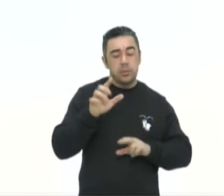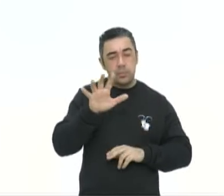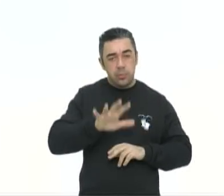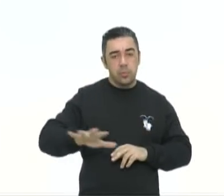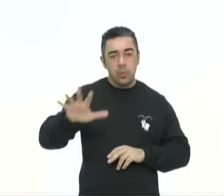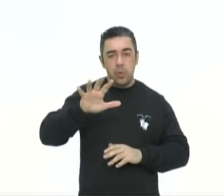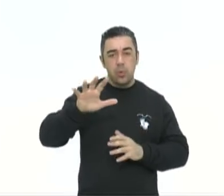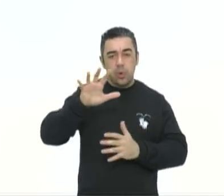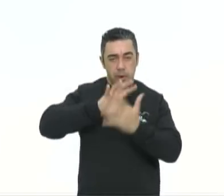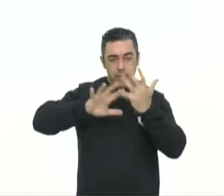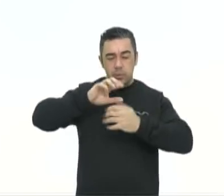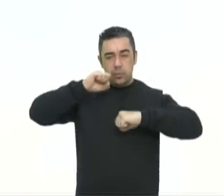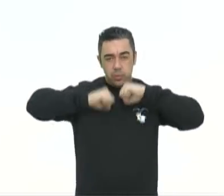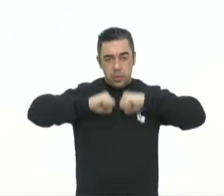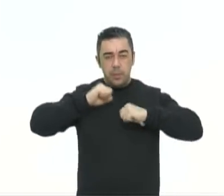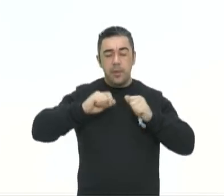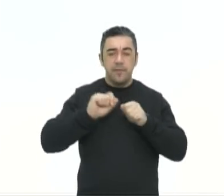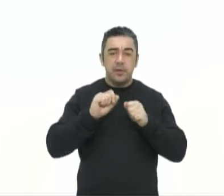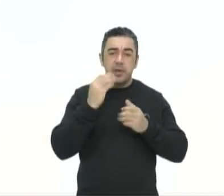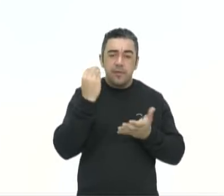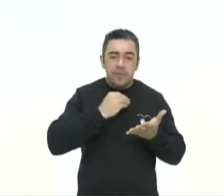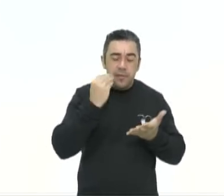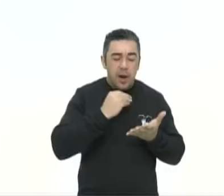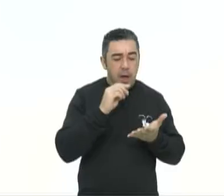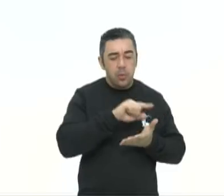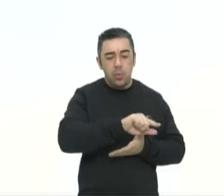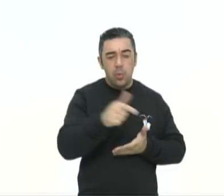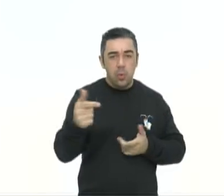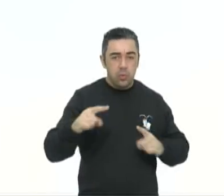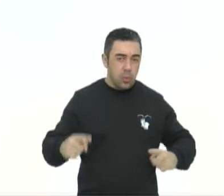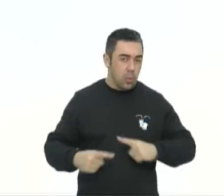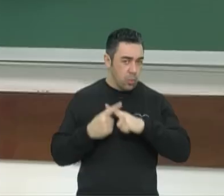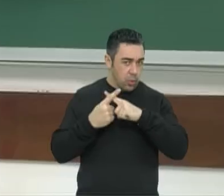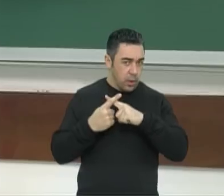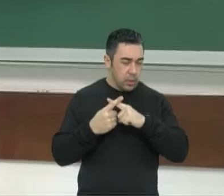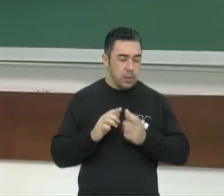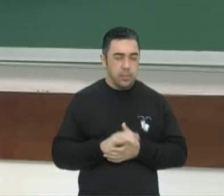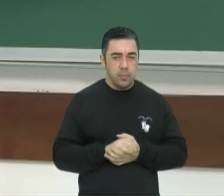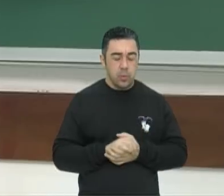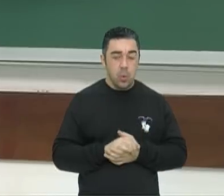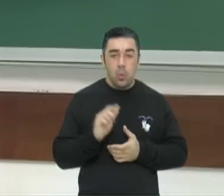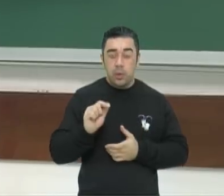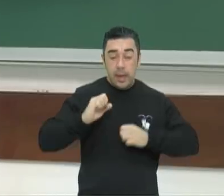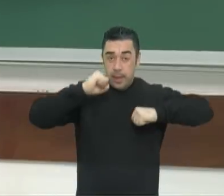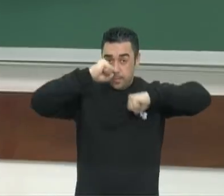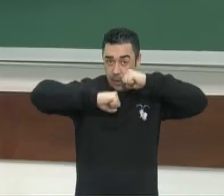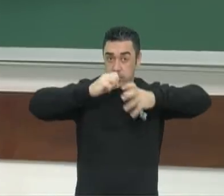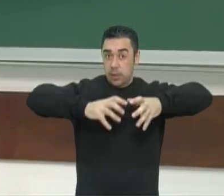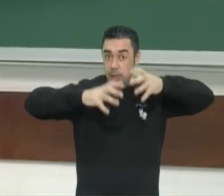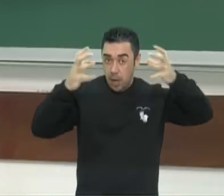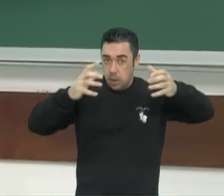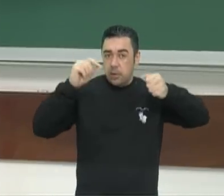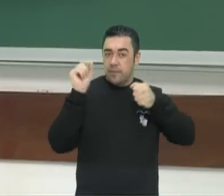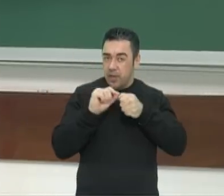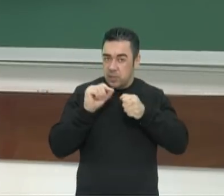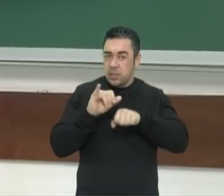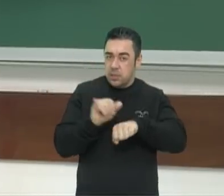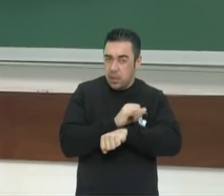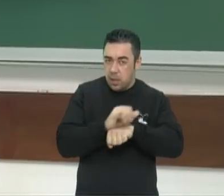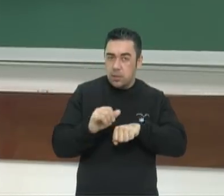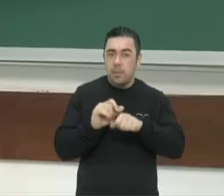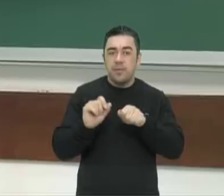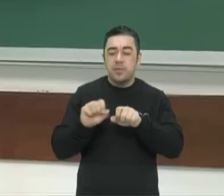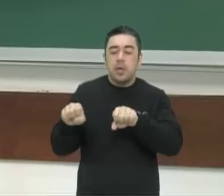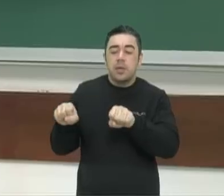grandes industriais para enfraquecer e dominar seus concorrentes. Então, o que os grandes industriais faziam para